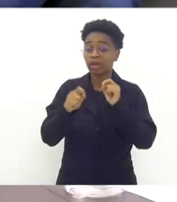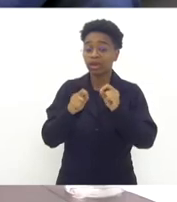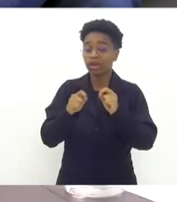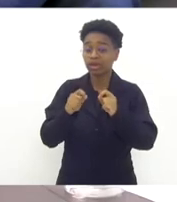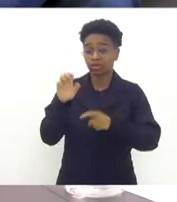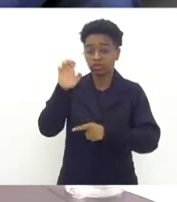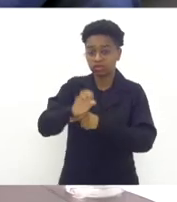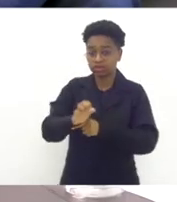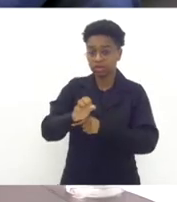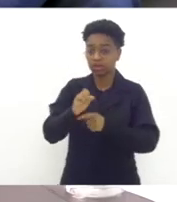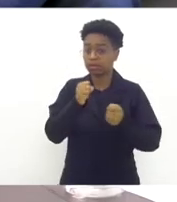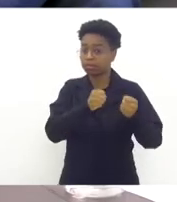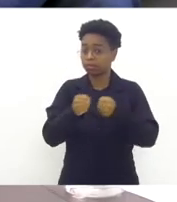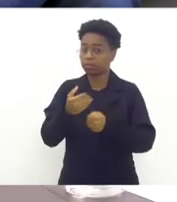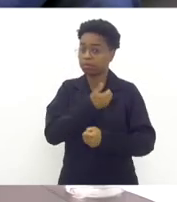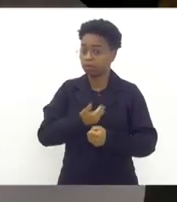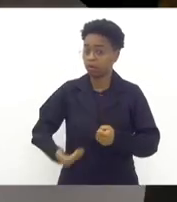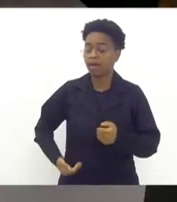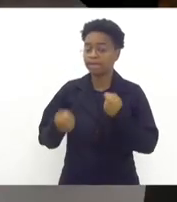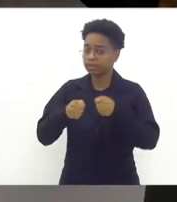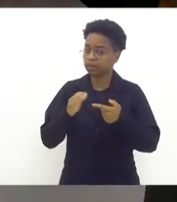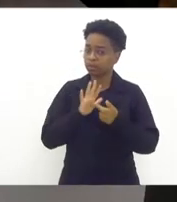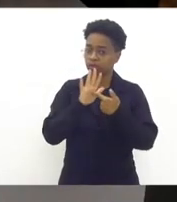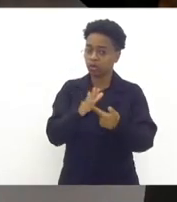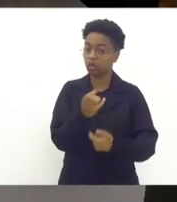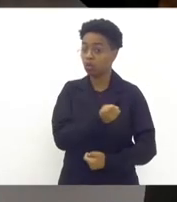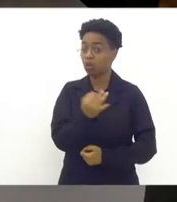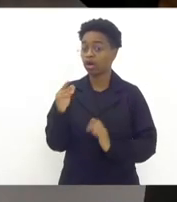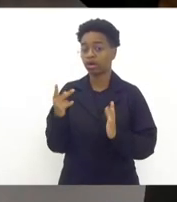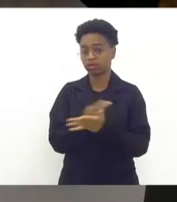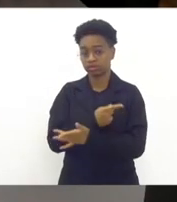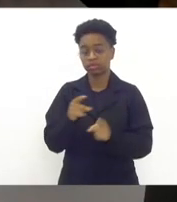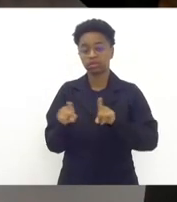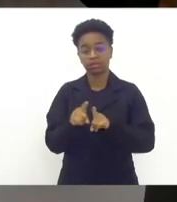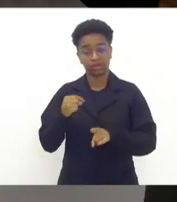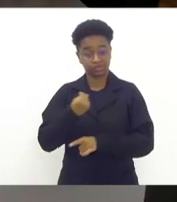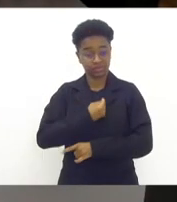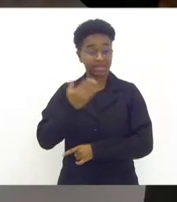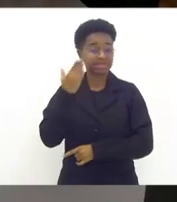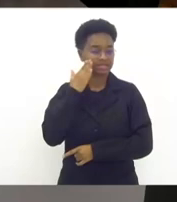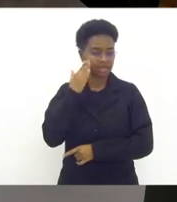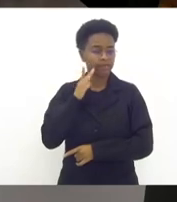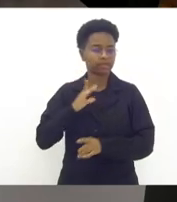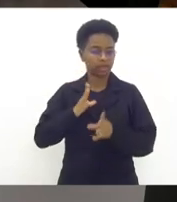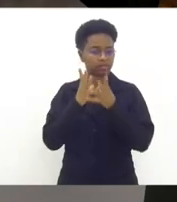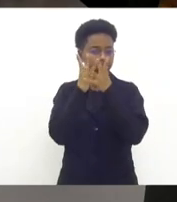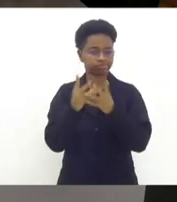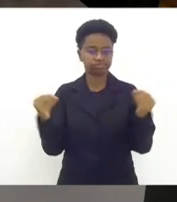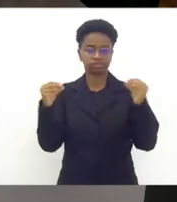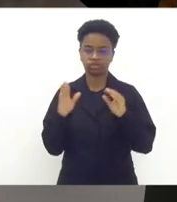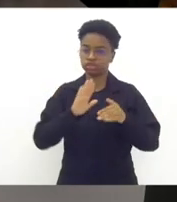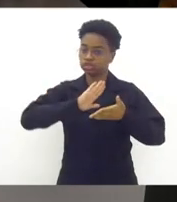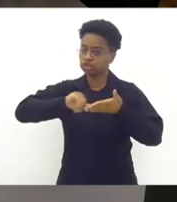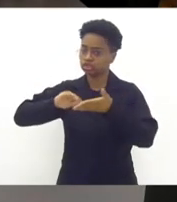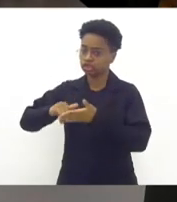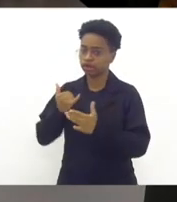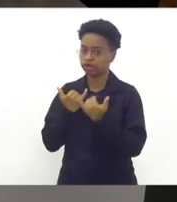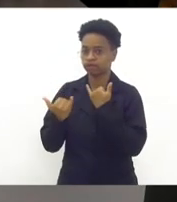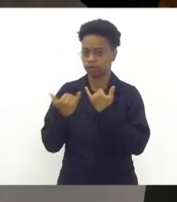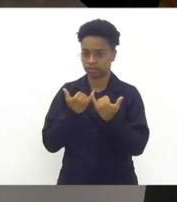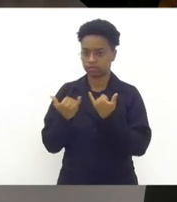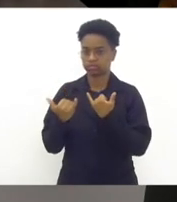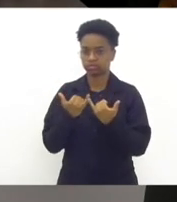é do Estado, ter dados estatísticos. E a gente sabe que há um apagão diante desses